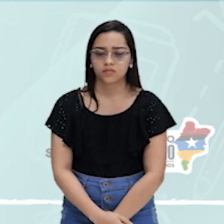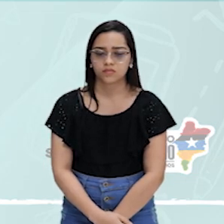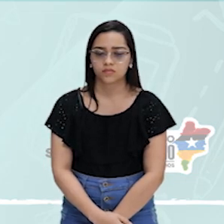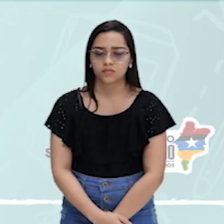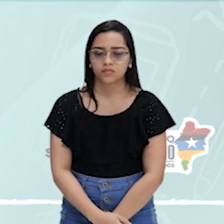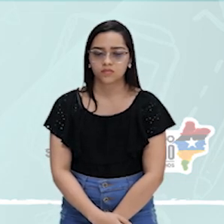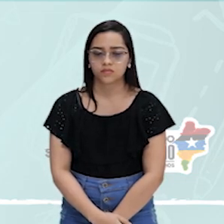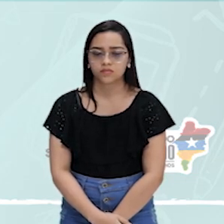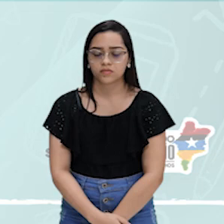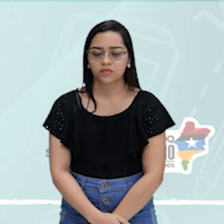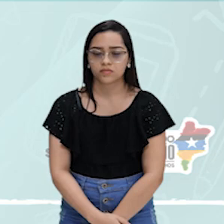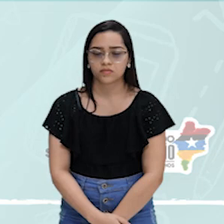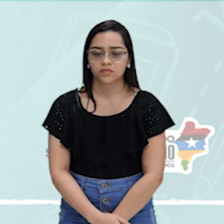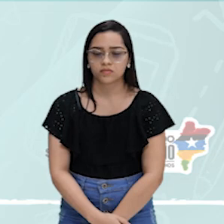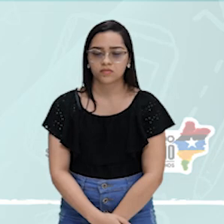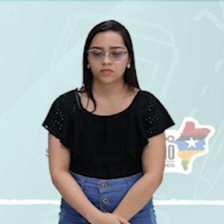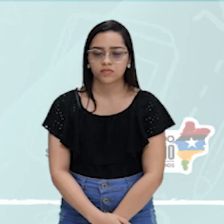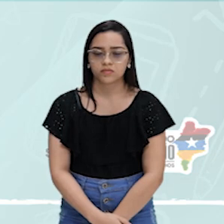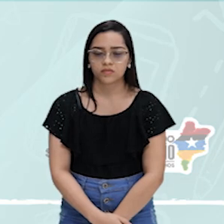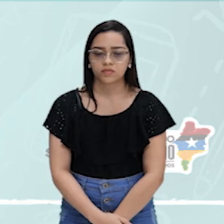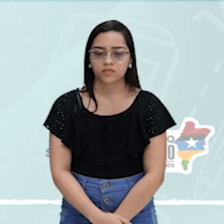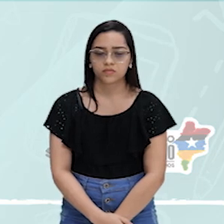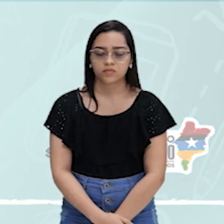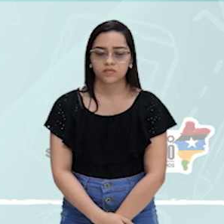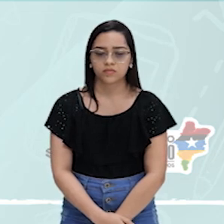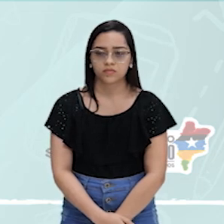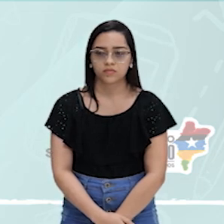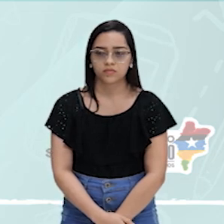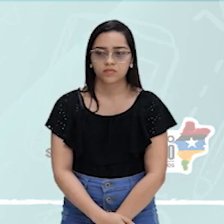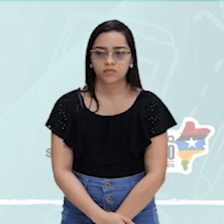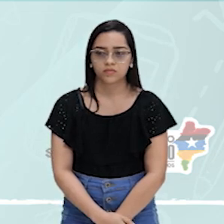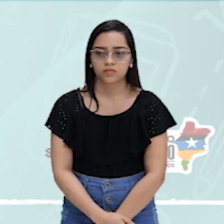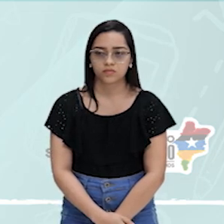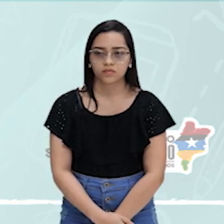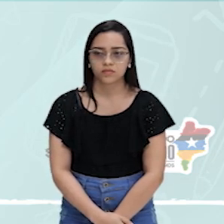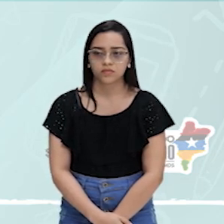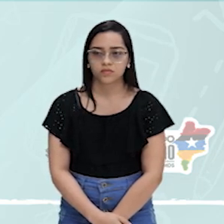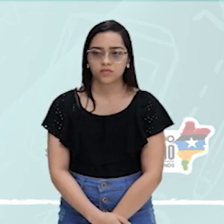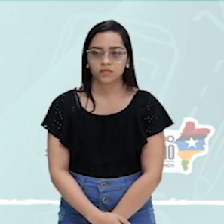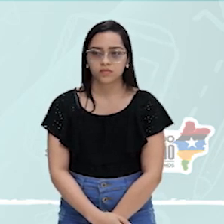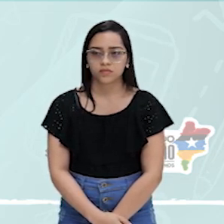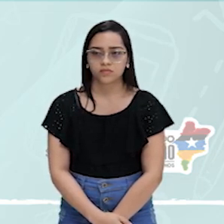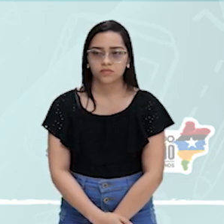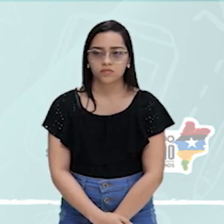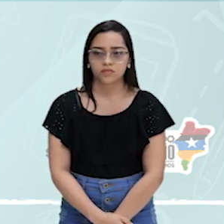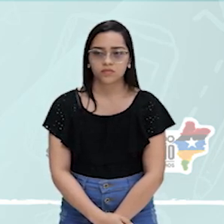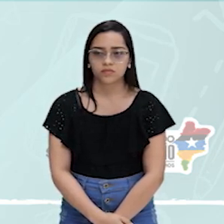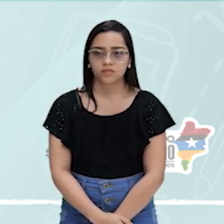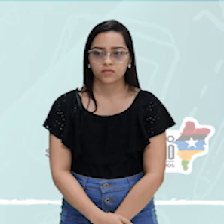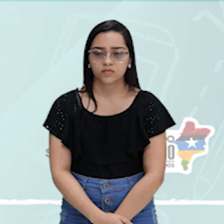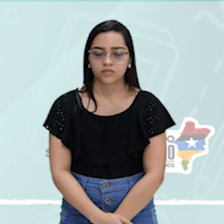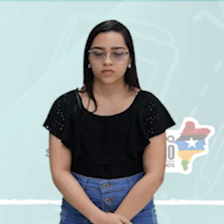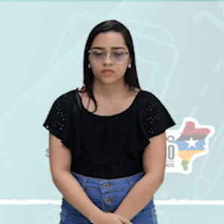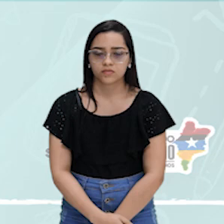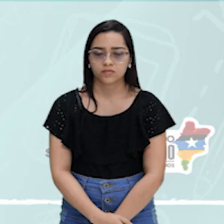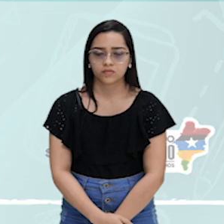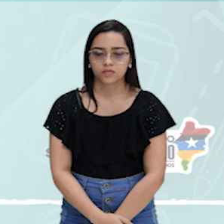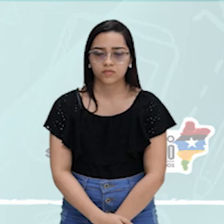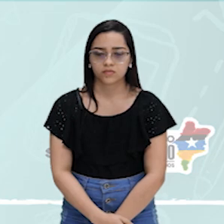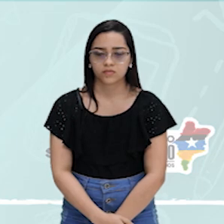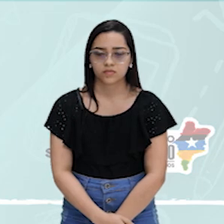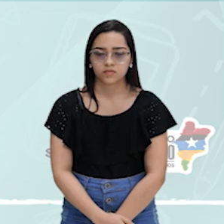Assim, o conhecimento acerca das variedades linguísticas sociais, regionais e de